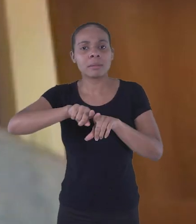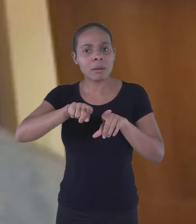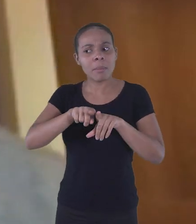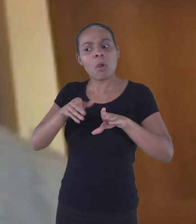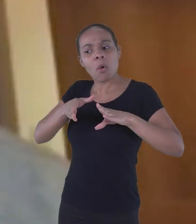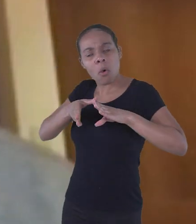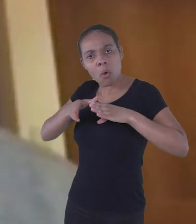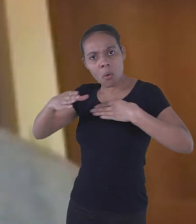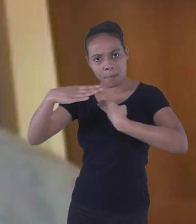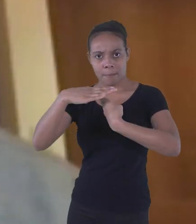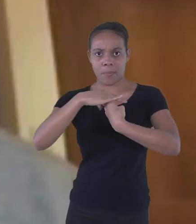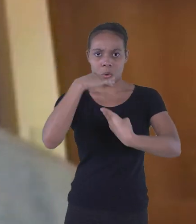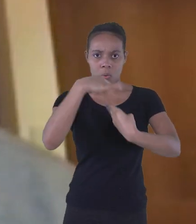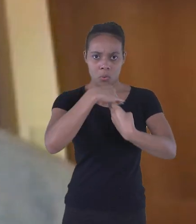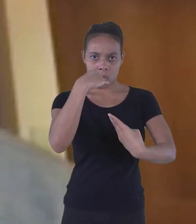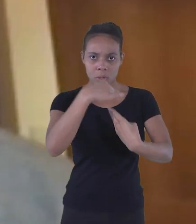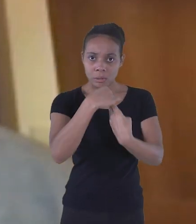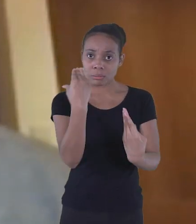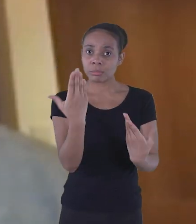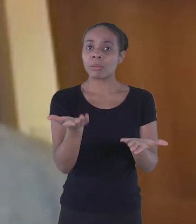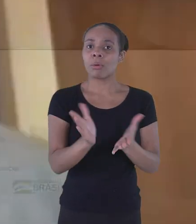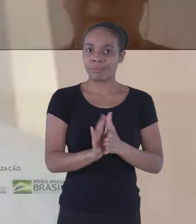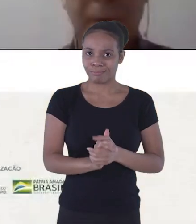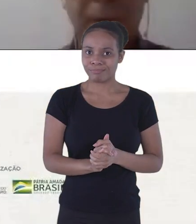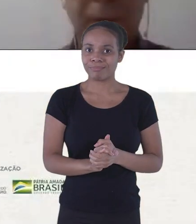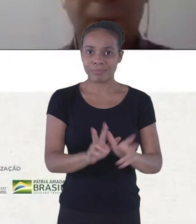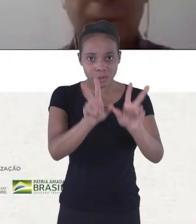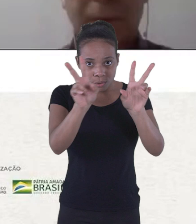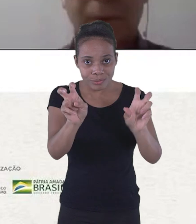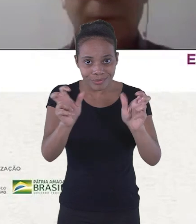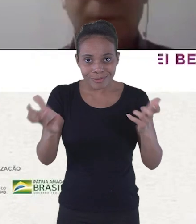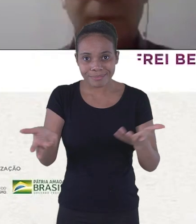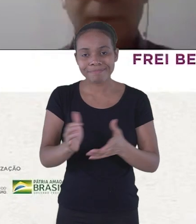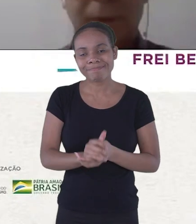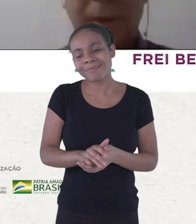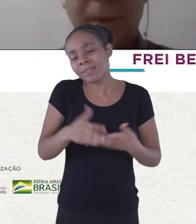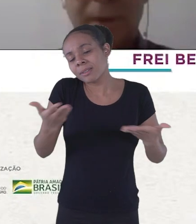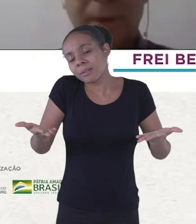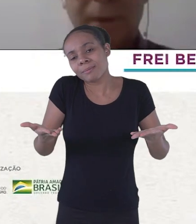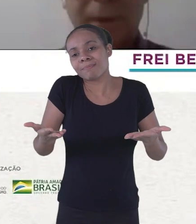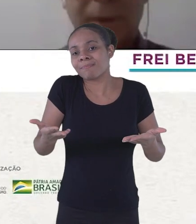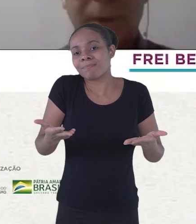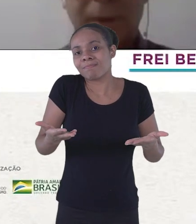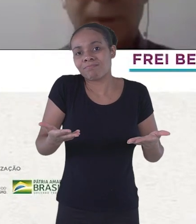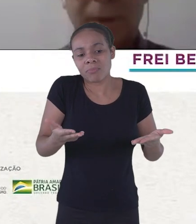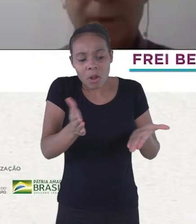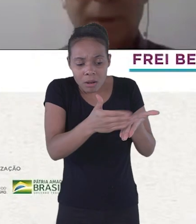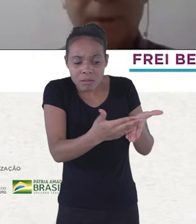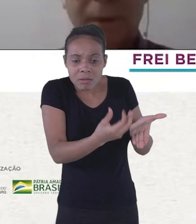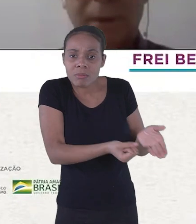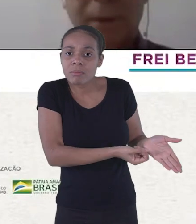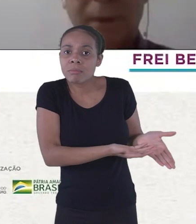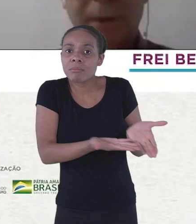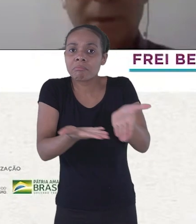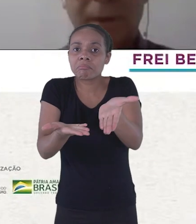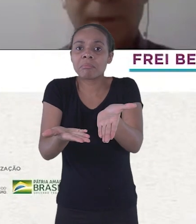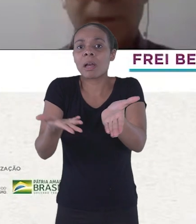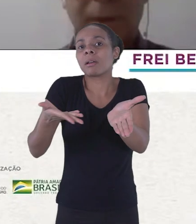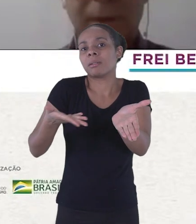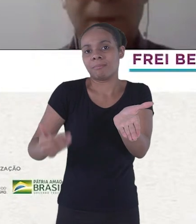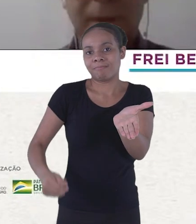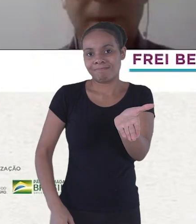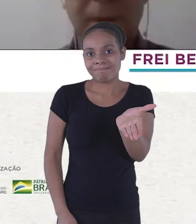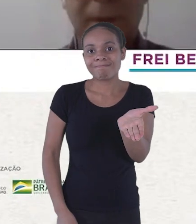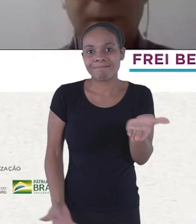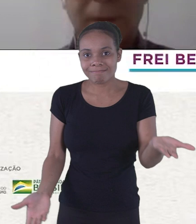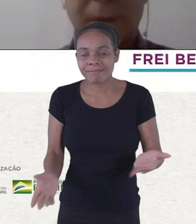um organizador, não sei como dizer. Então, Beto? acho que tudo está aí para o fim